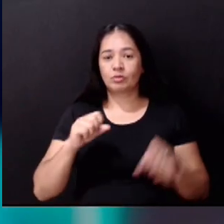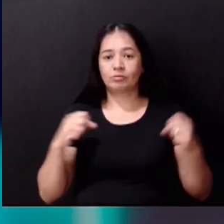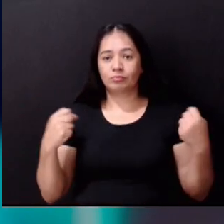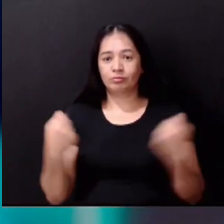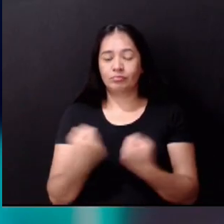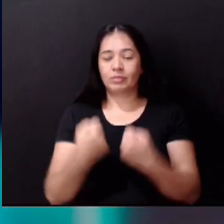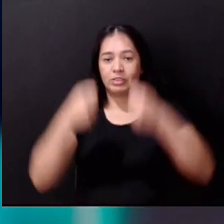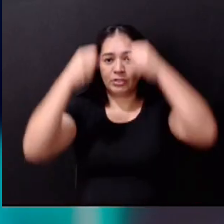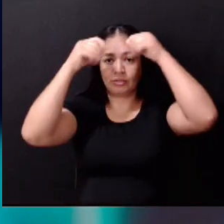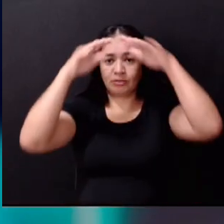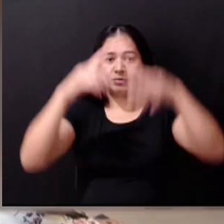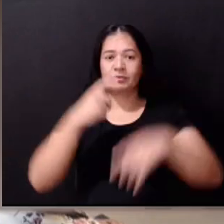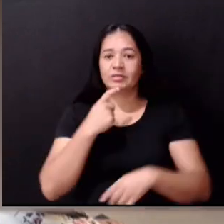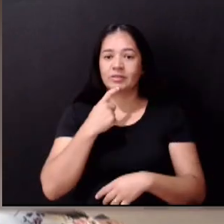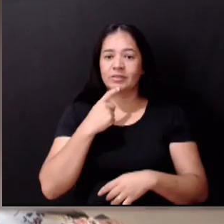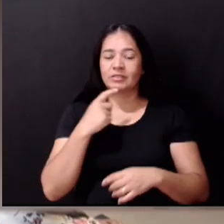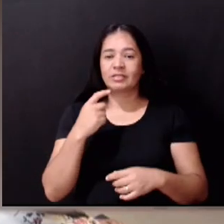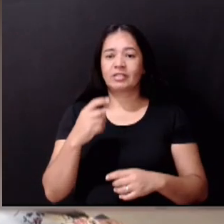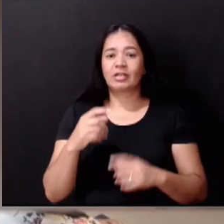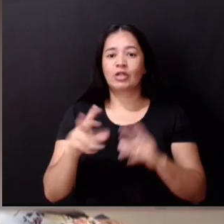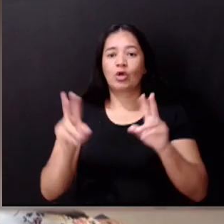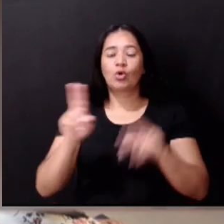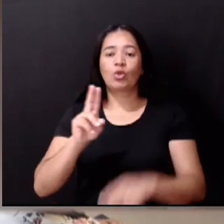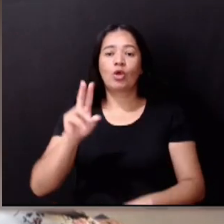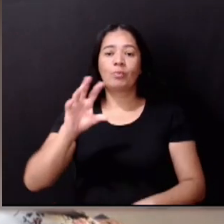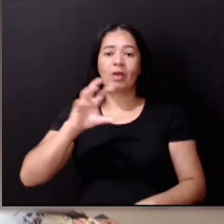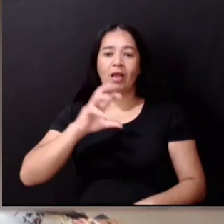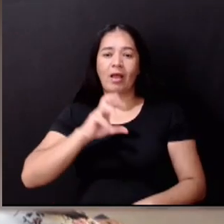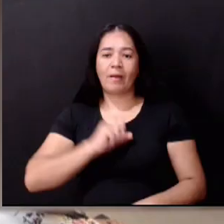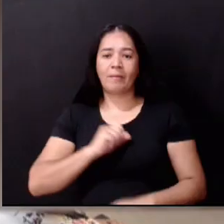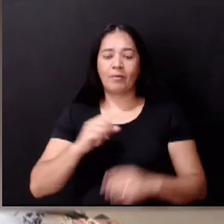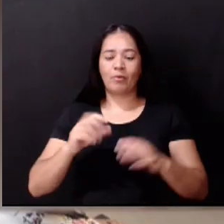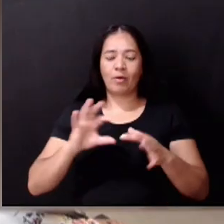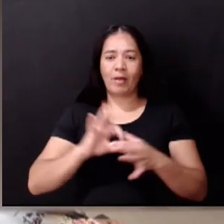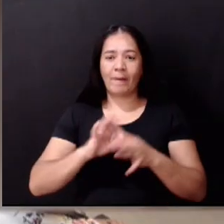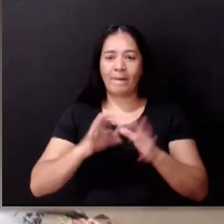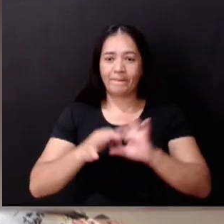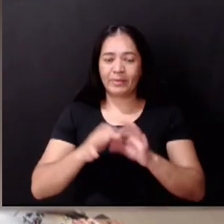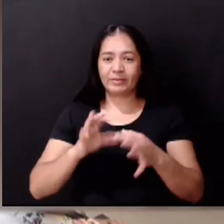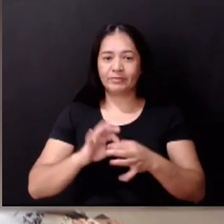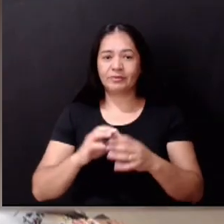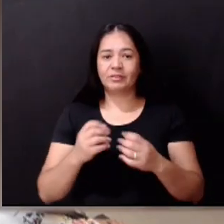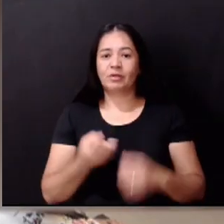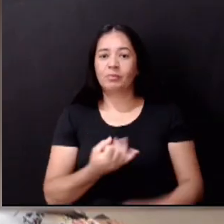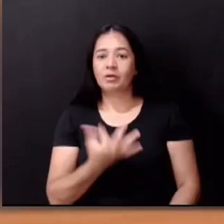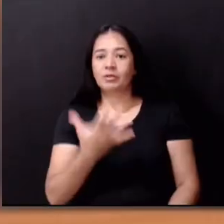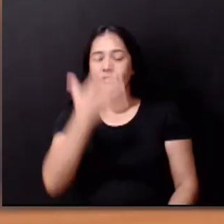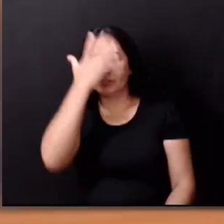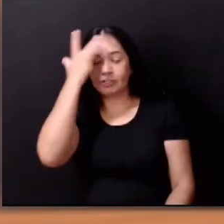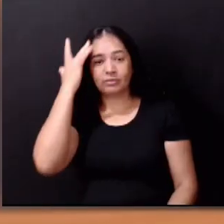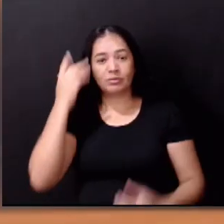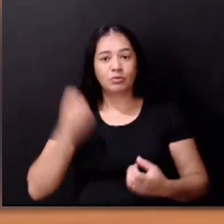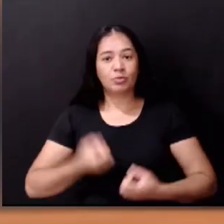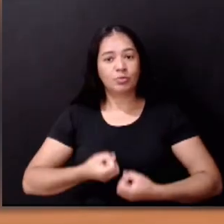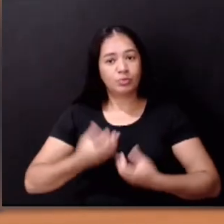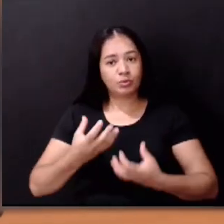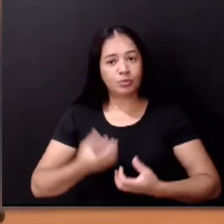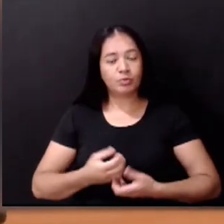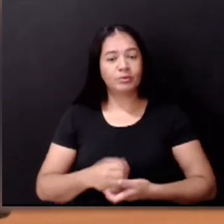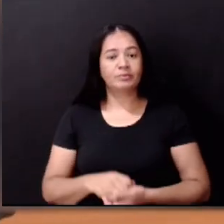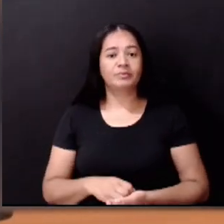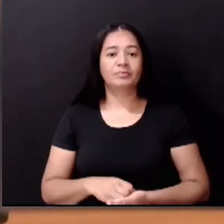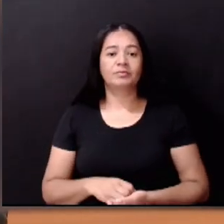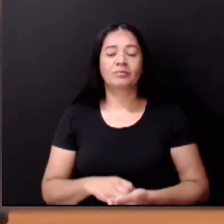Amor as Peças se Encaixam, reuniu um público expressivo no plenarinho da Câmara Municipal. A iniciativa